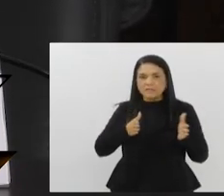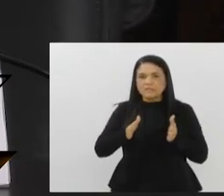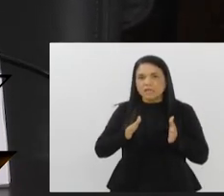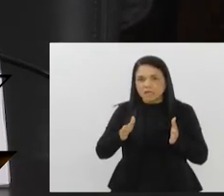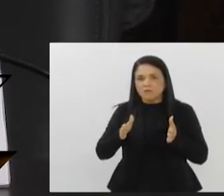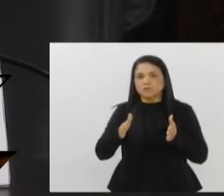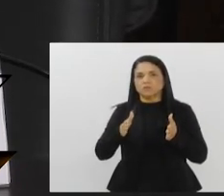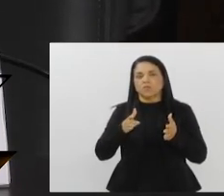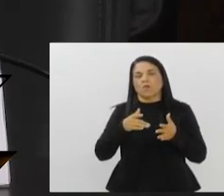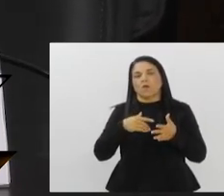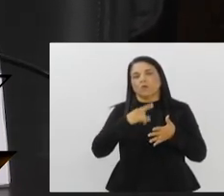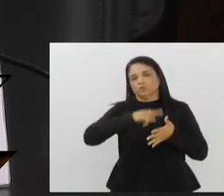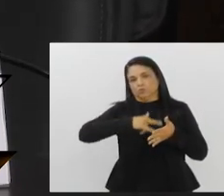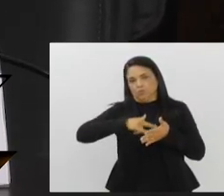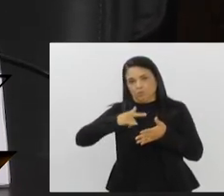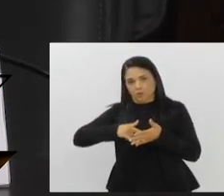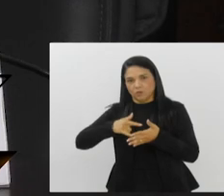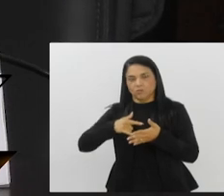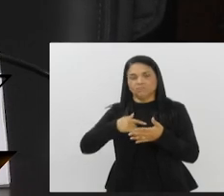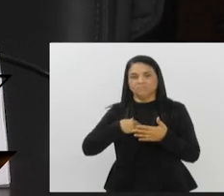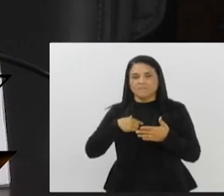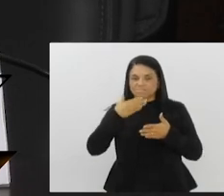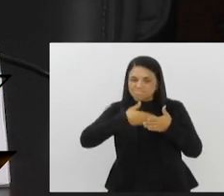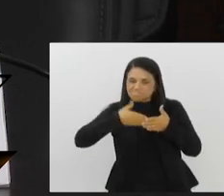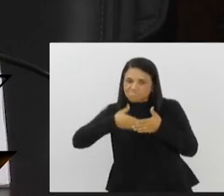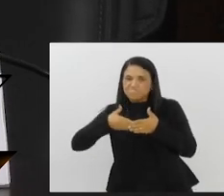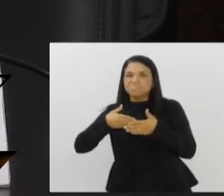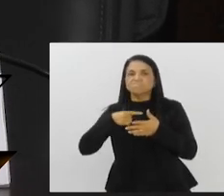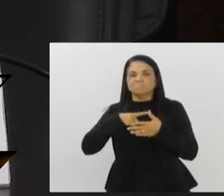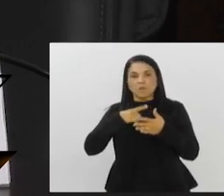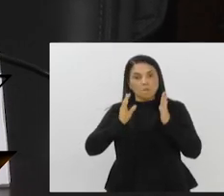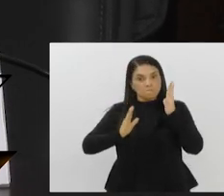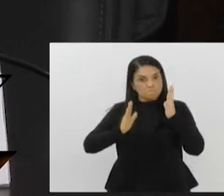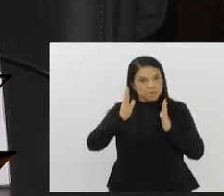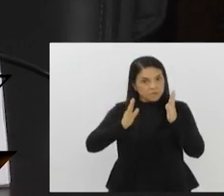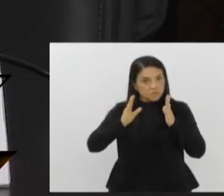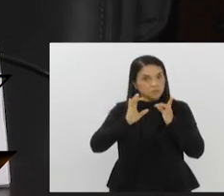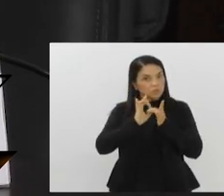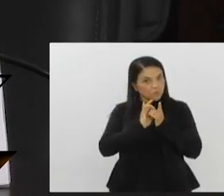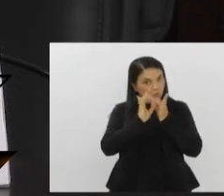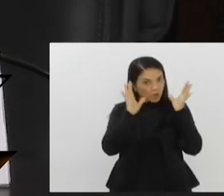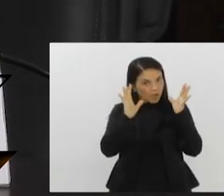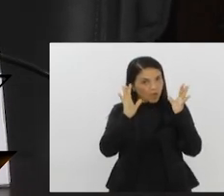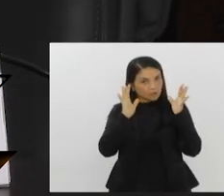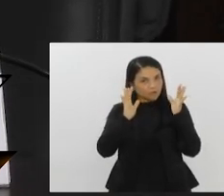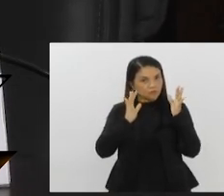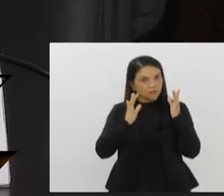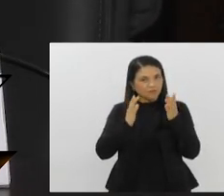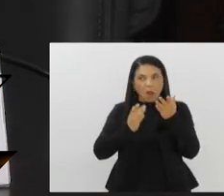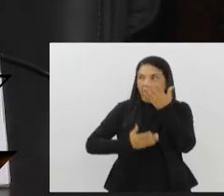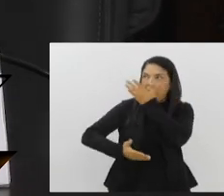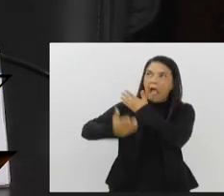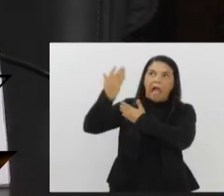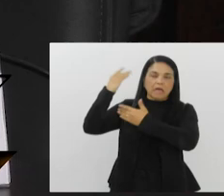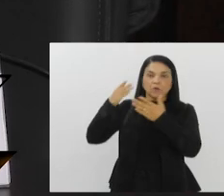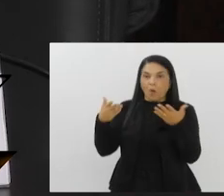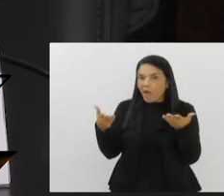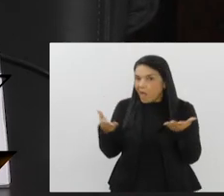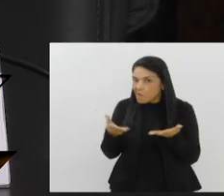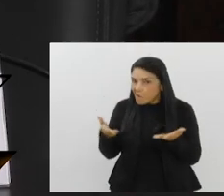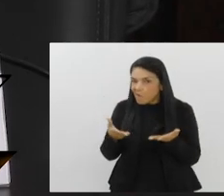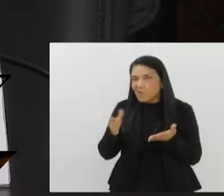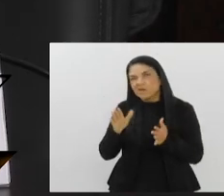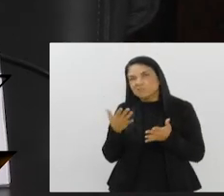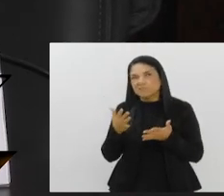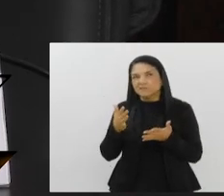o acesso negavam isso no período democrático foi lá atrás não agora no